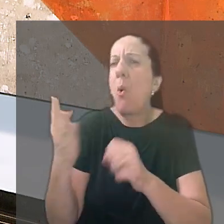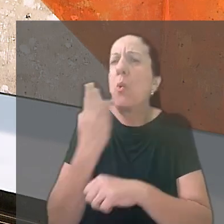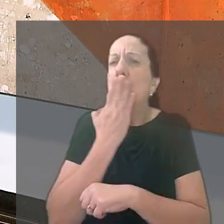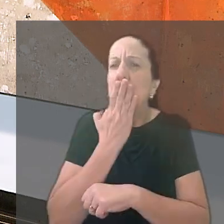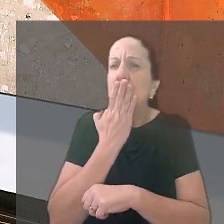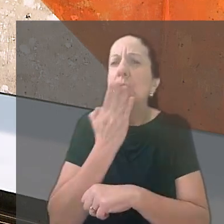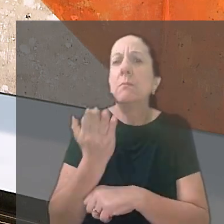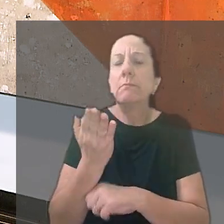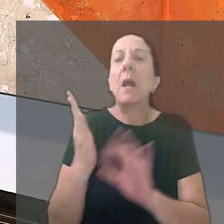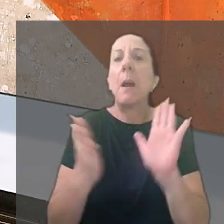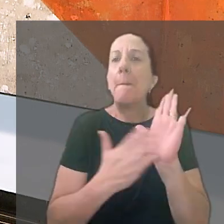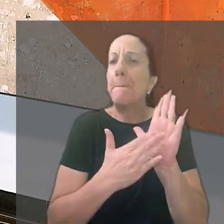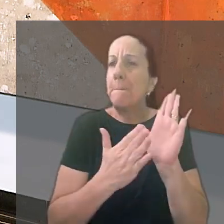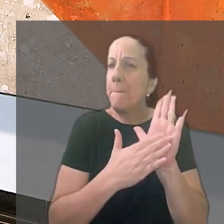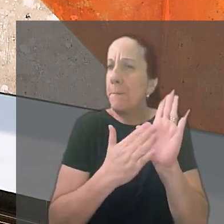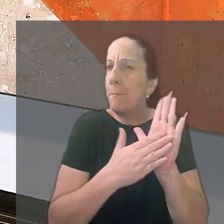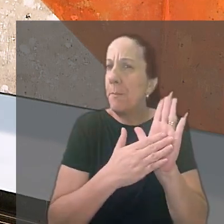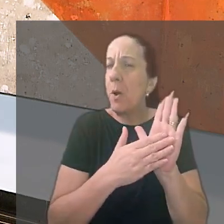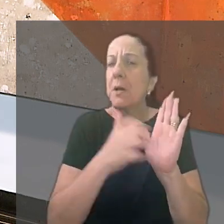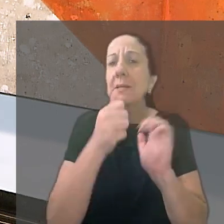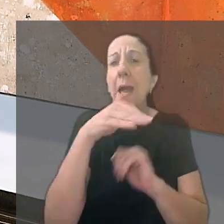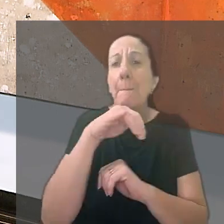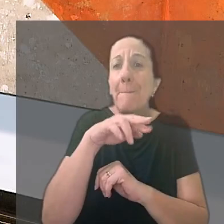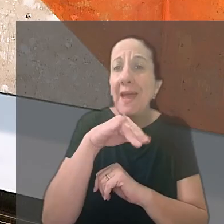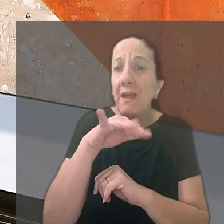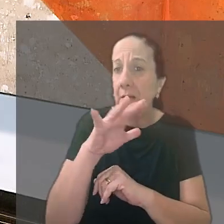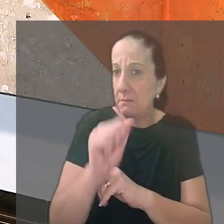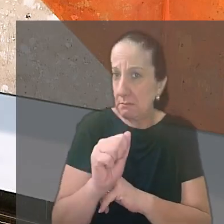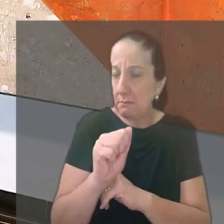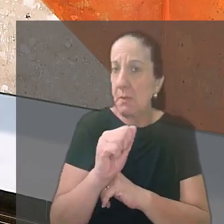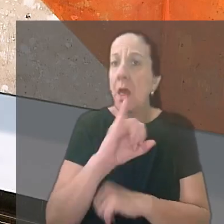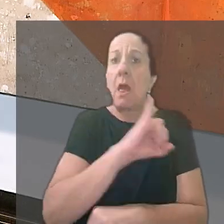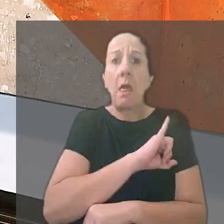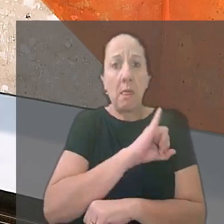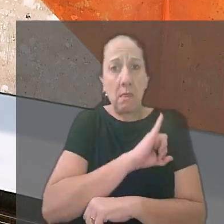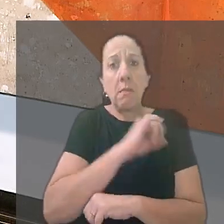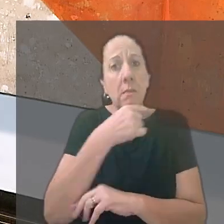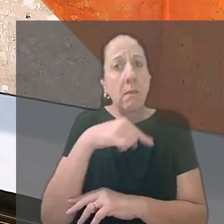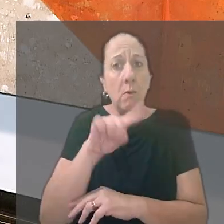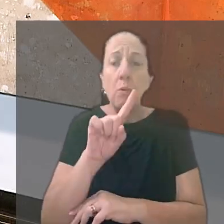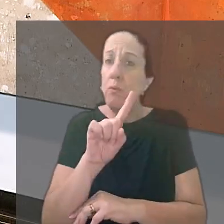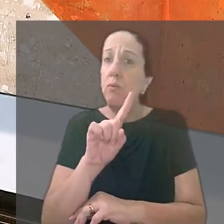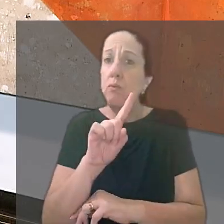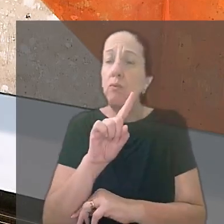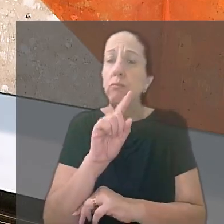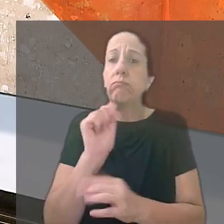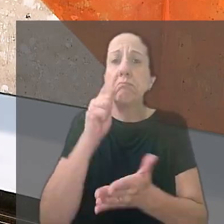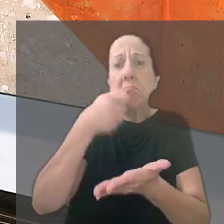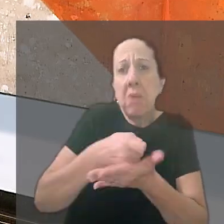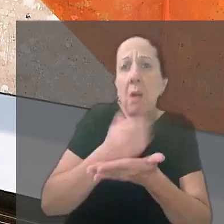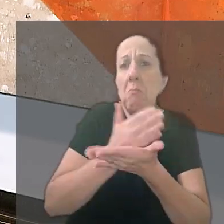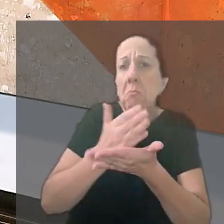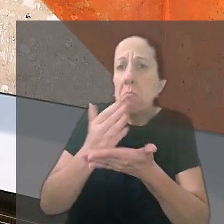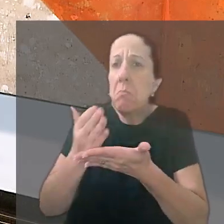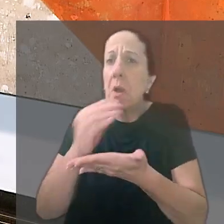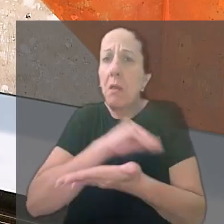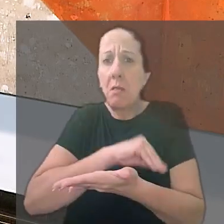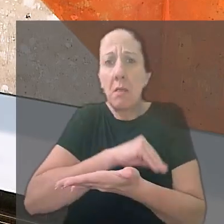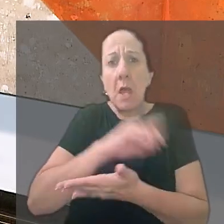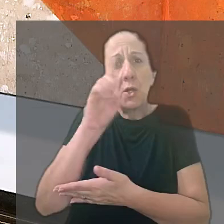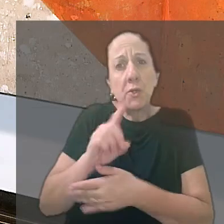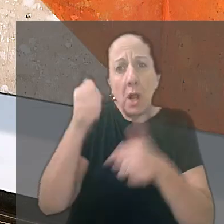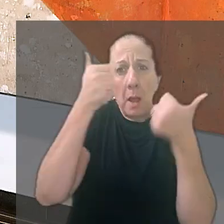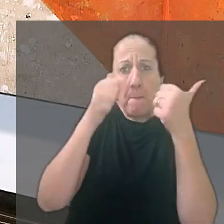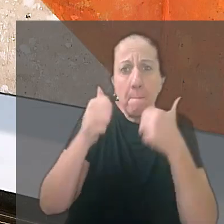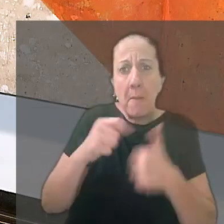clubes. Ao receber propostas semelhantes do América de Natal, o Inter submeteu à cessão a quitação de parcelas salariais e de direito